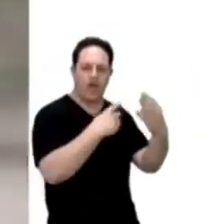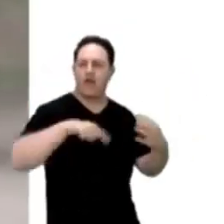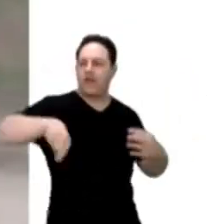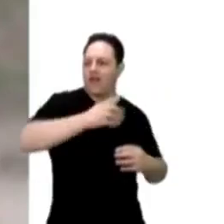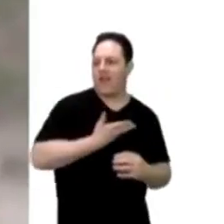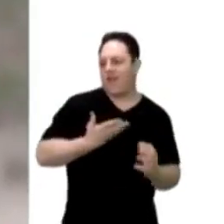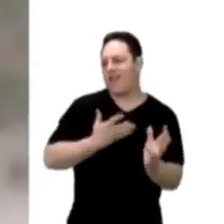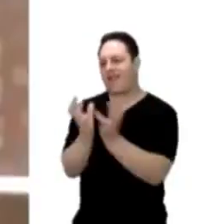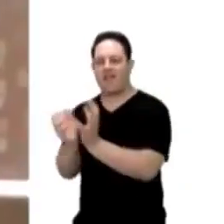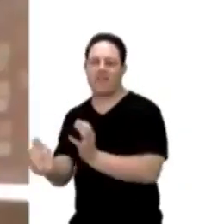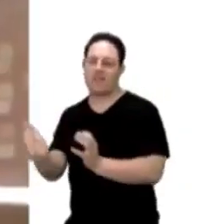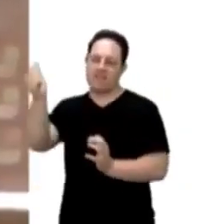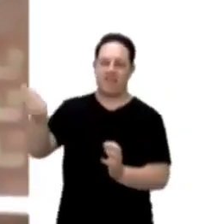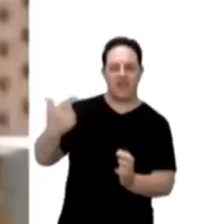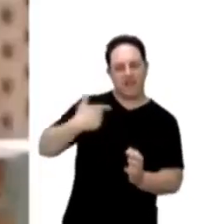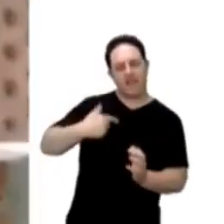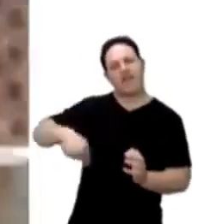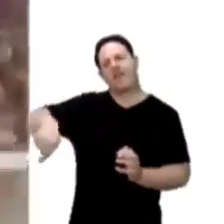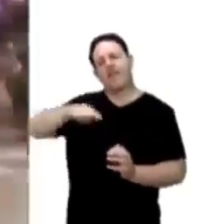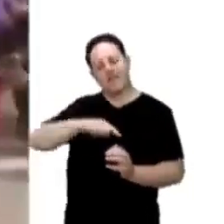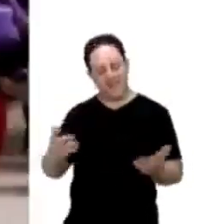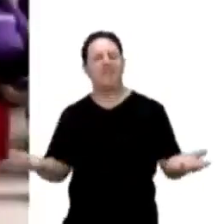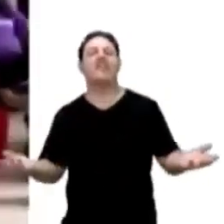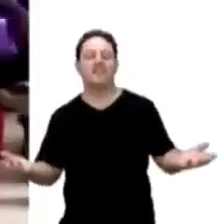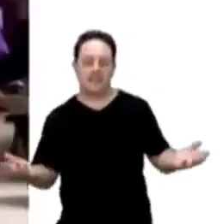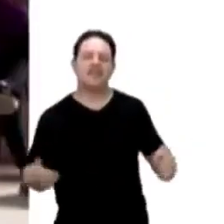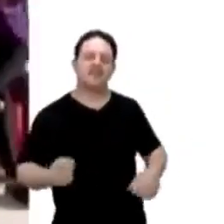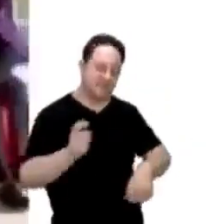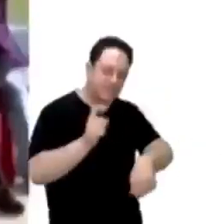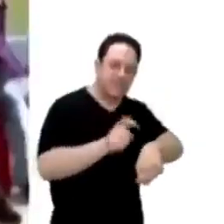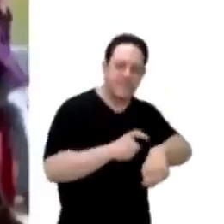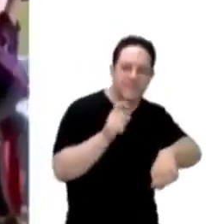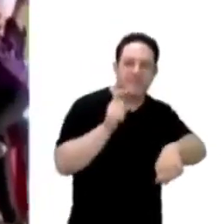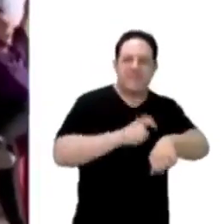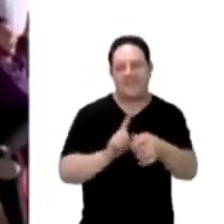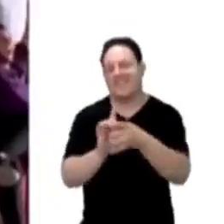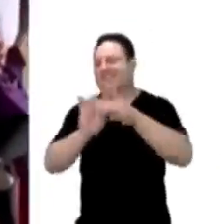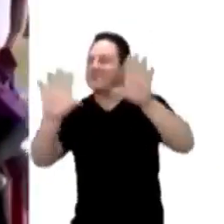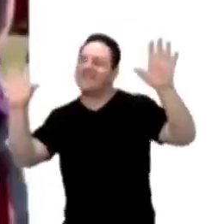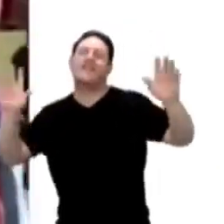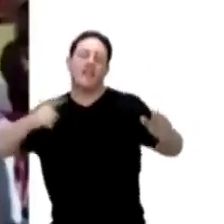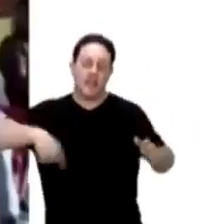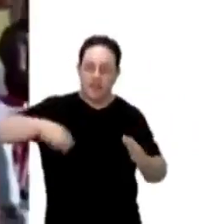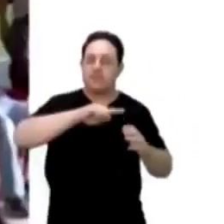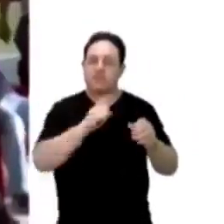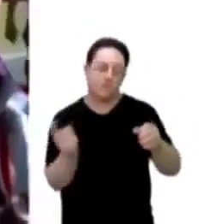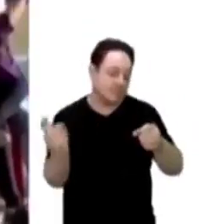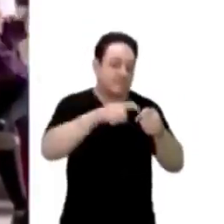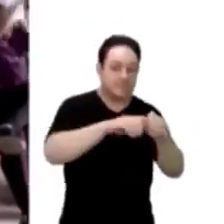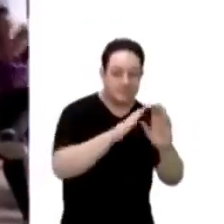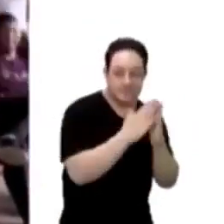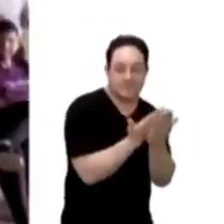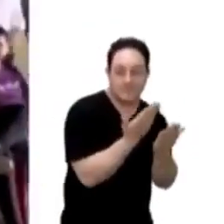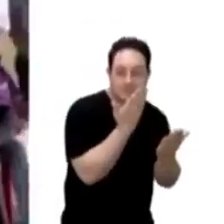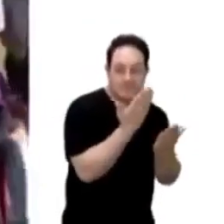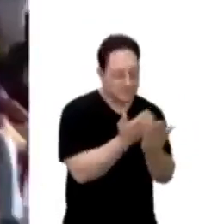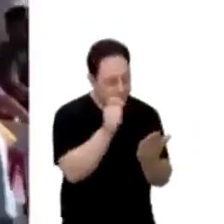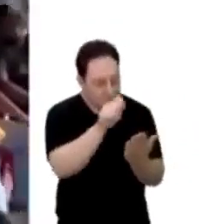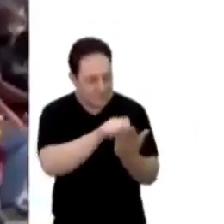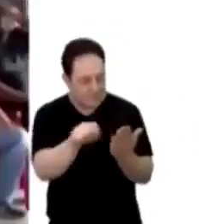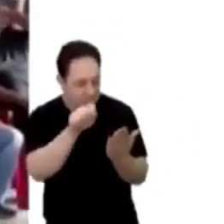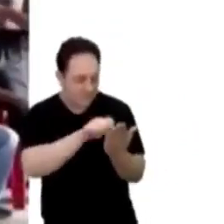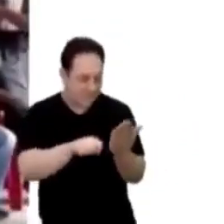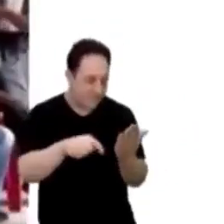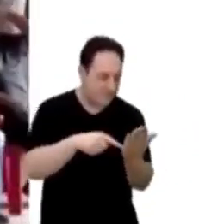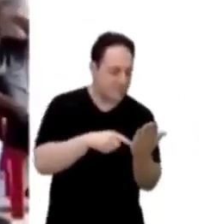moleques ser melhor que eu, ser melhor que eu. É que temos tempo pra tudo, até pra focar de